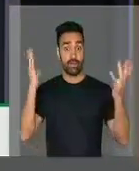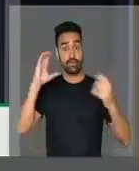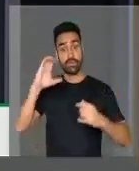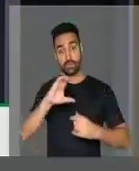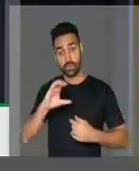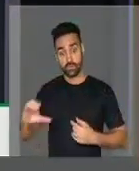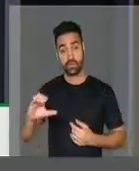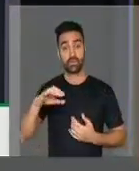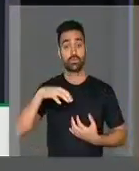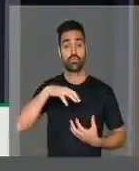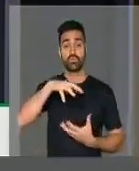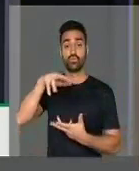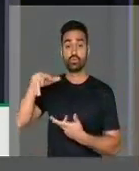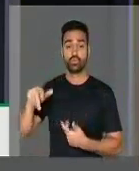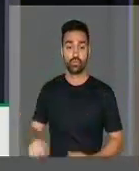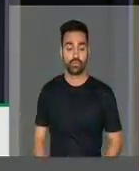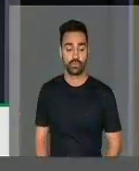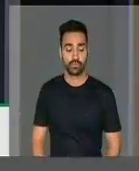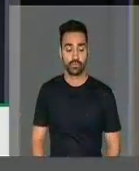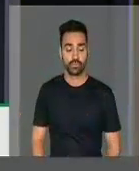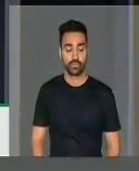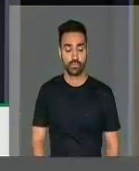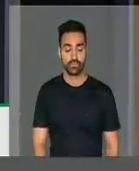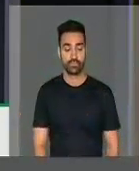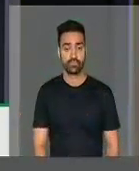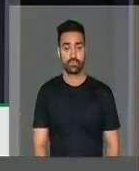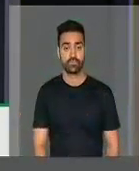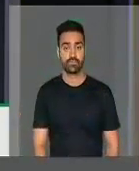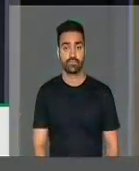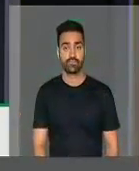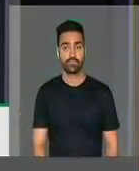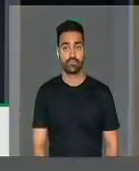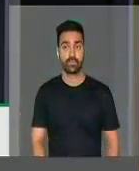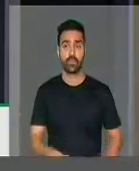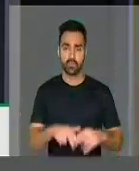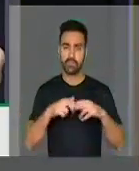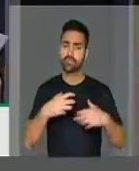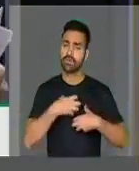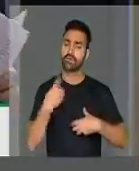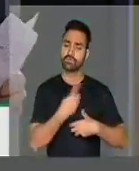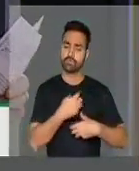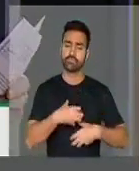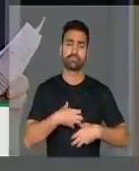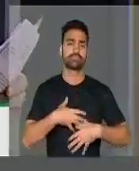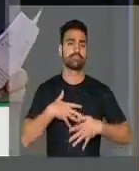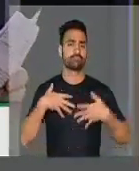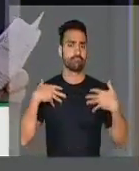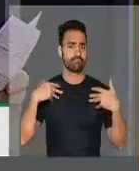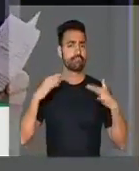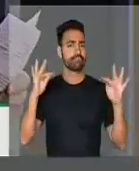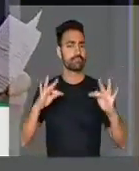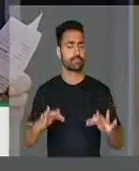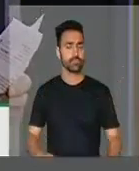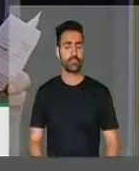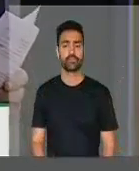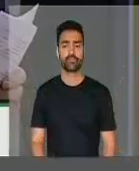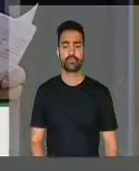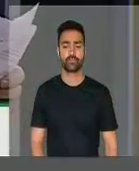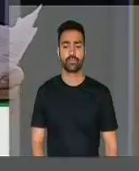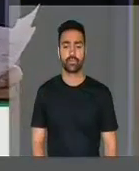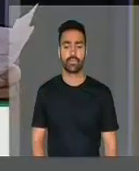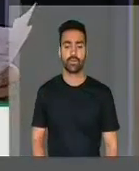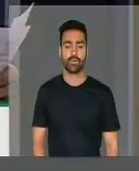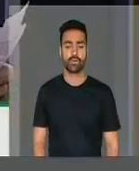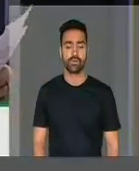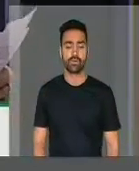do planeta, né? Isso é uma honra para nós, somos paraenses. Por isso eu queria pedir, meu querido presidente